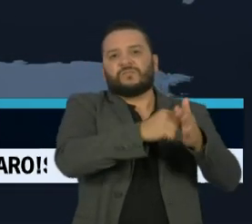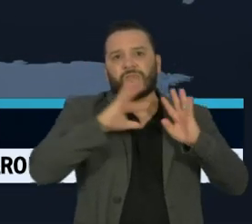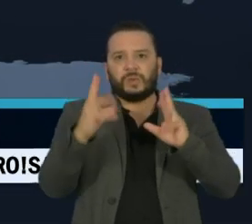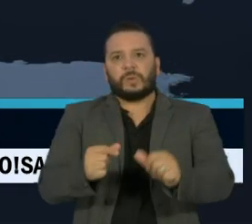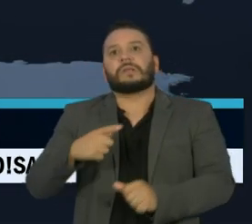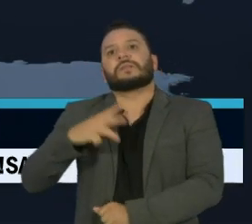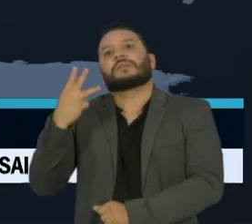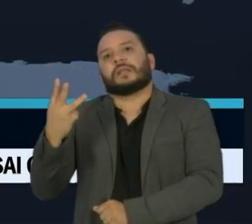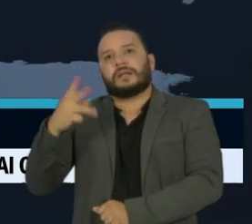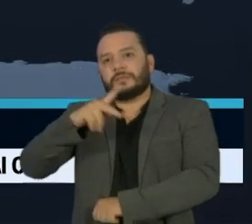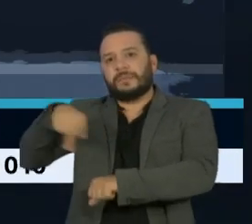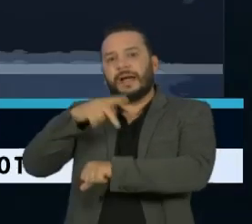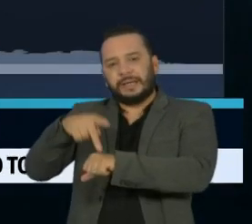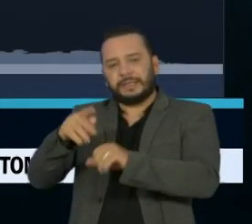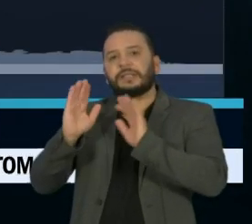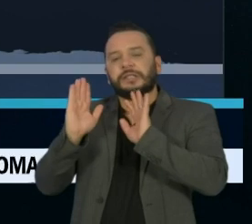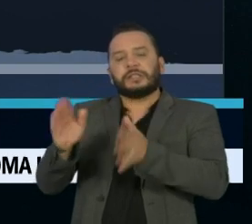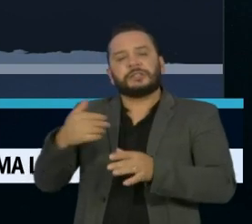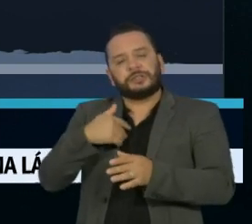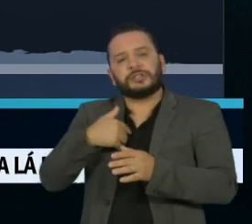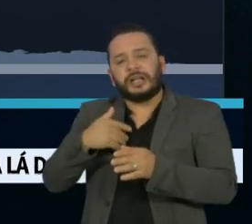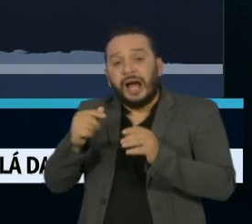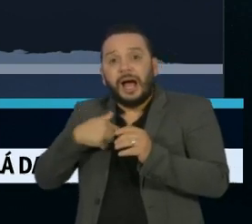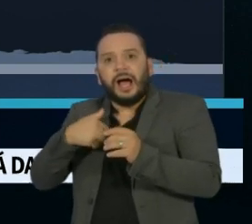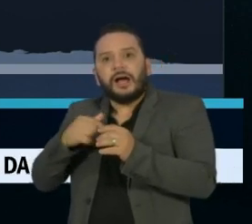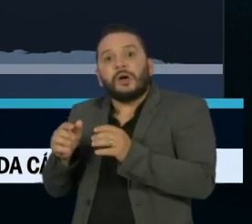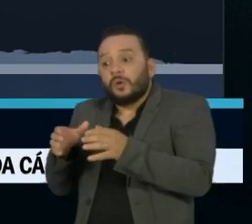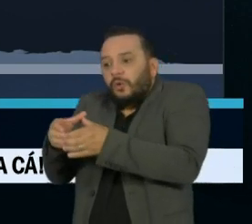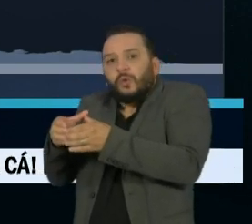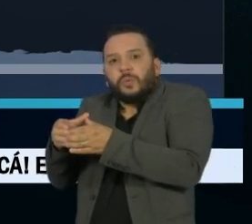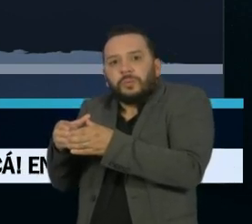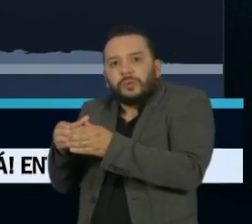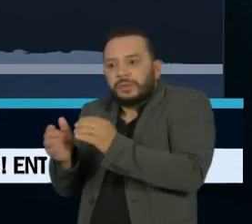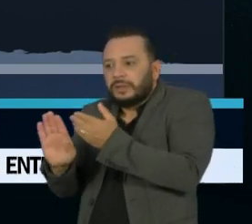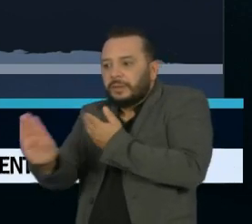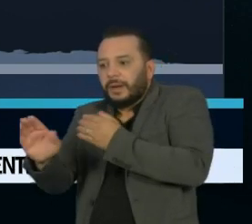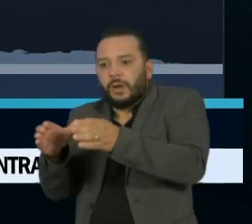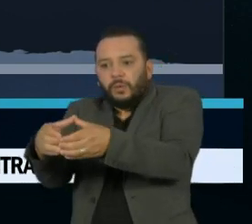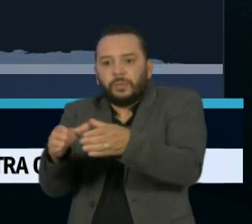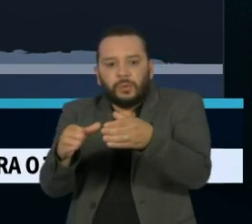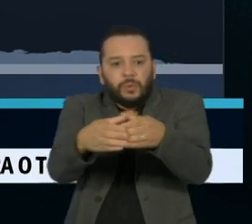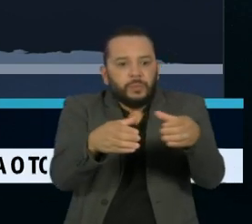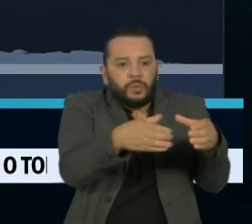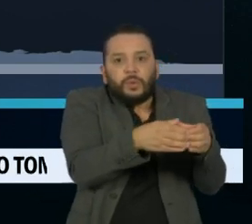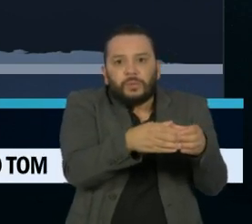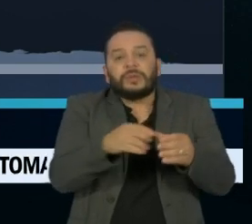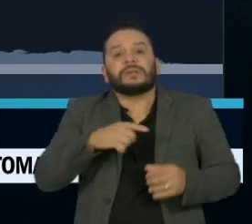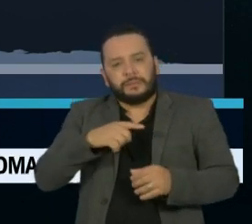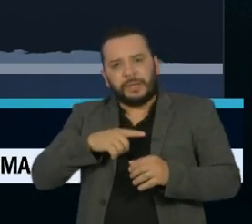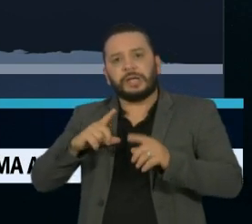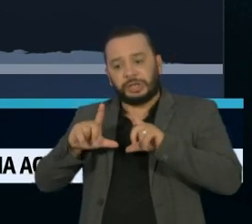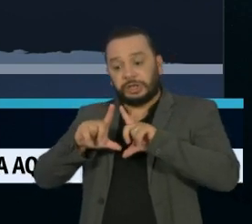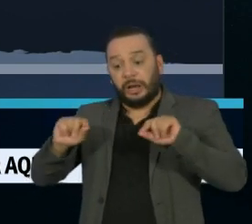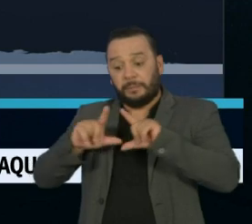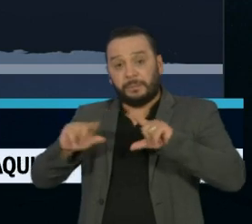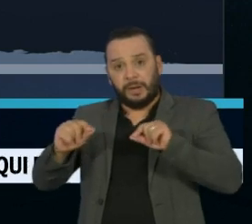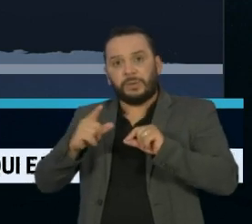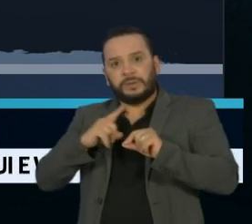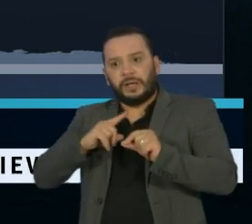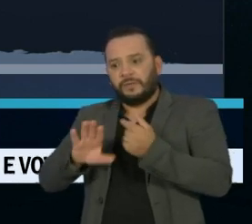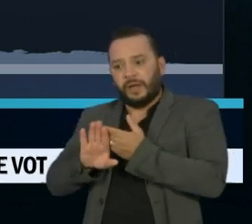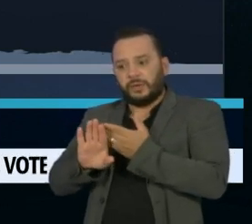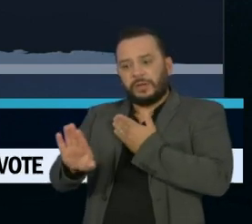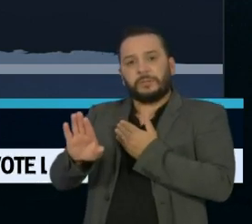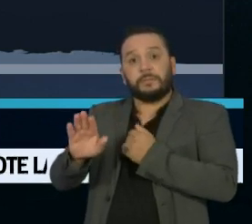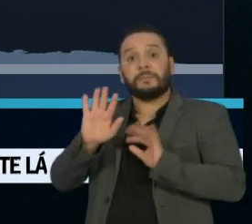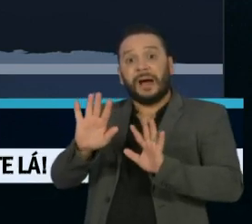pelo isolamento vertical. O 24º país analisado, o Japão, adotou isolamento, mas sem imposição